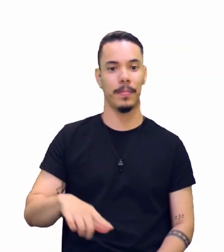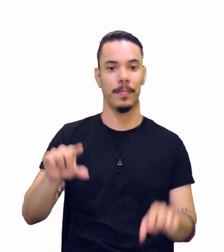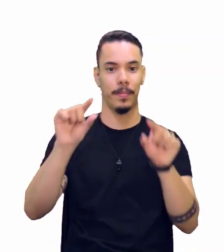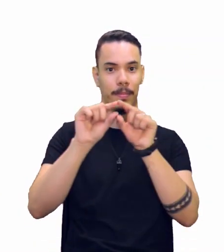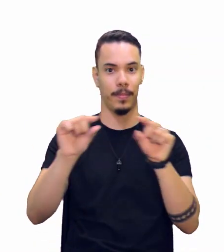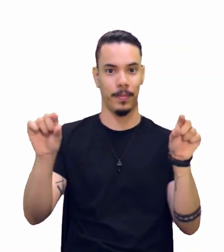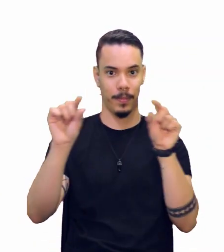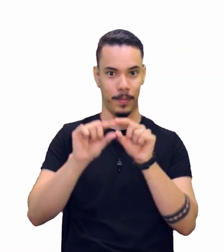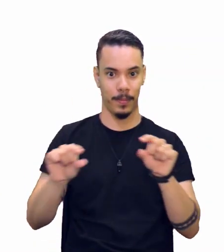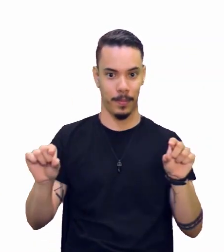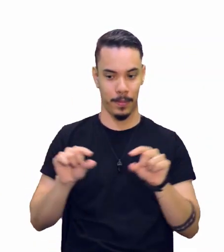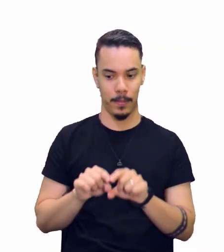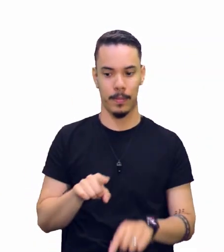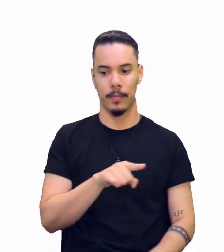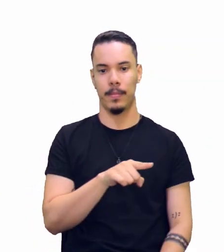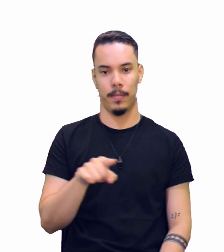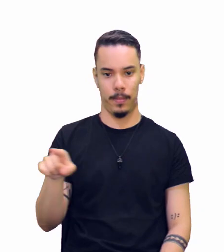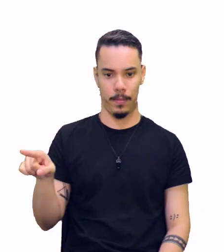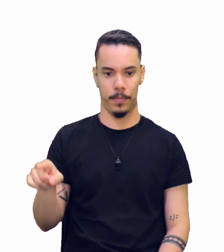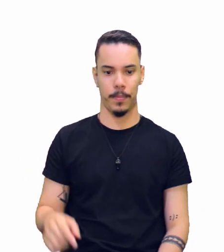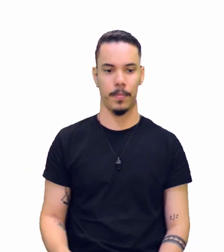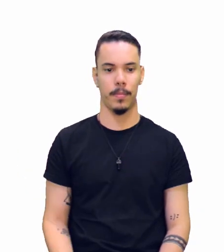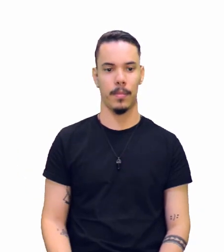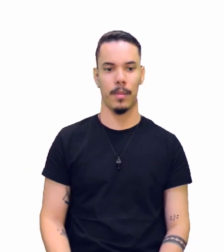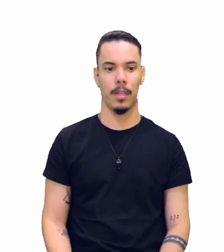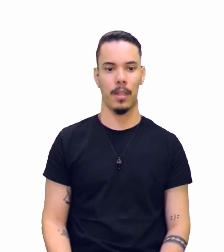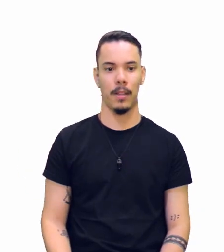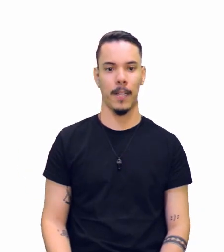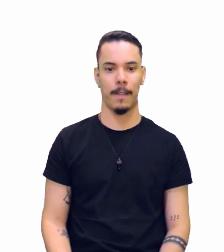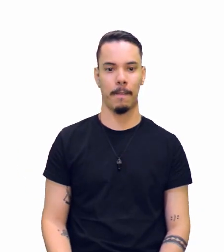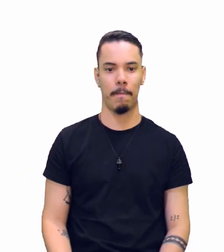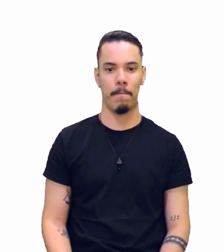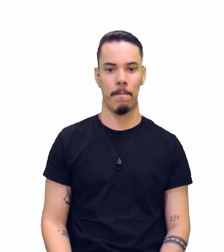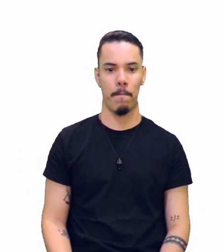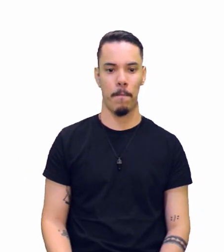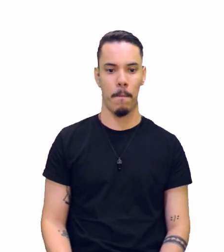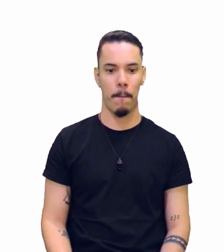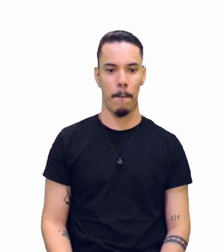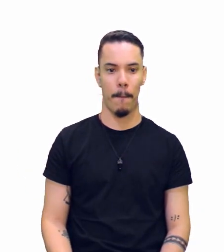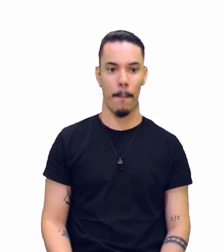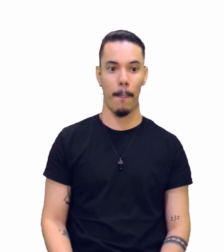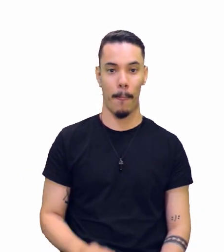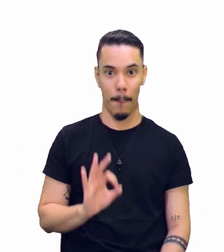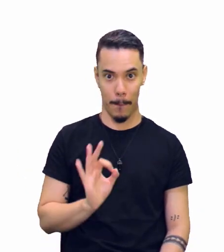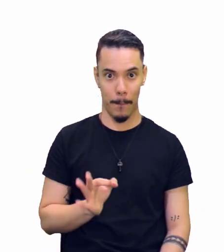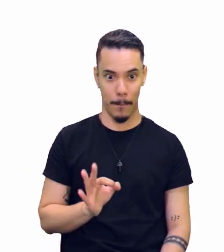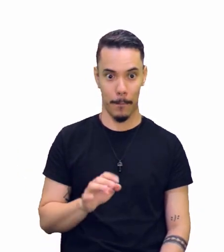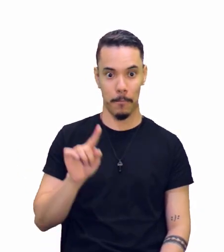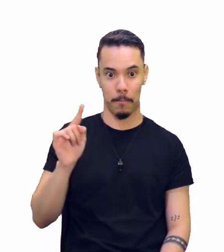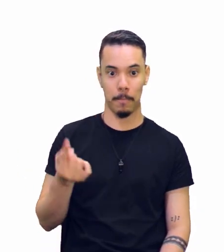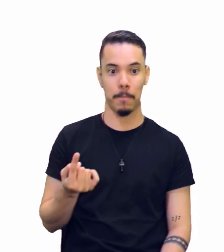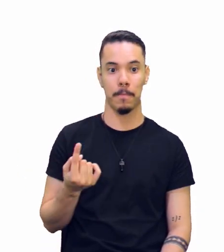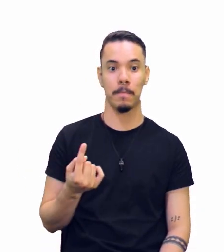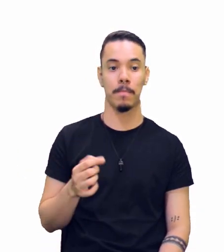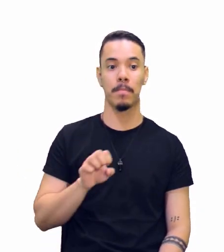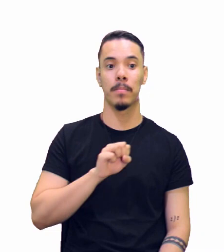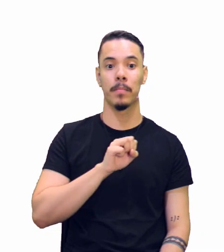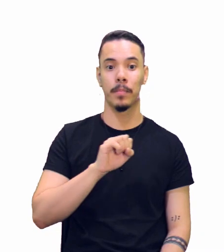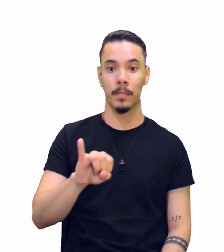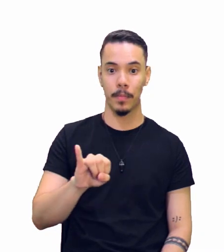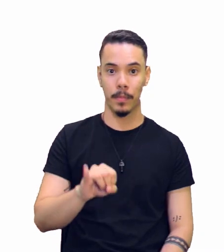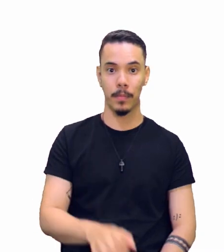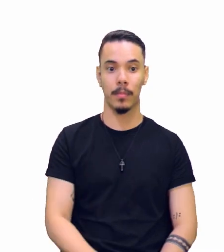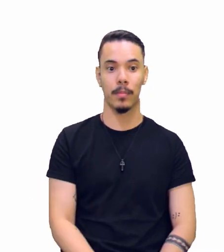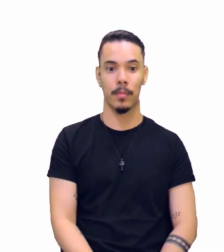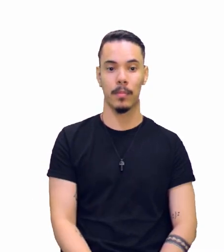para vocês. Agora também uma questão científica. If you freeze water, não tem para onde tu correr. Se você o quê? Se